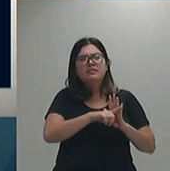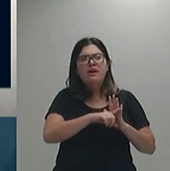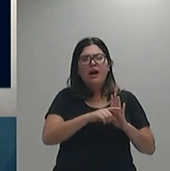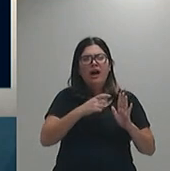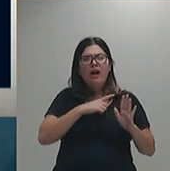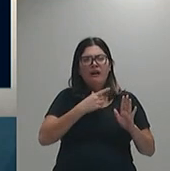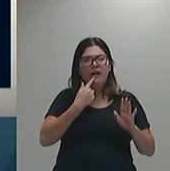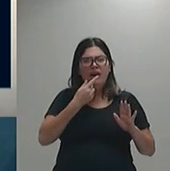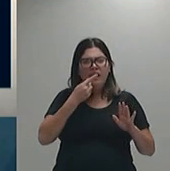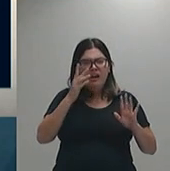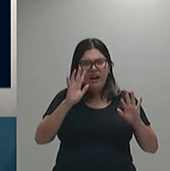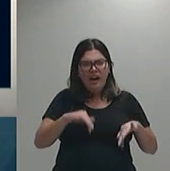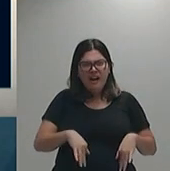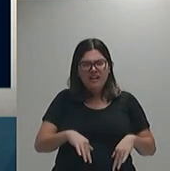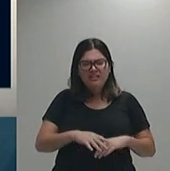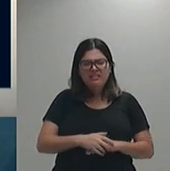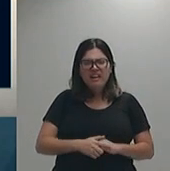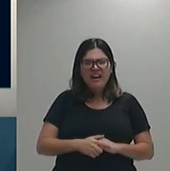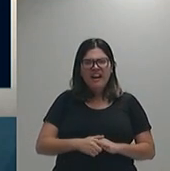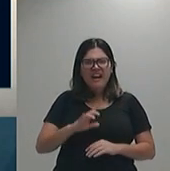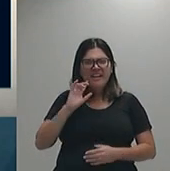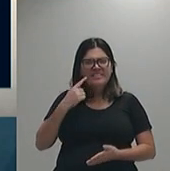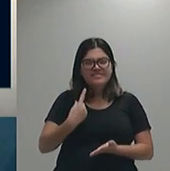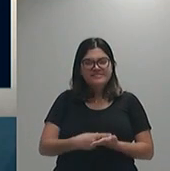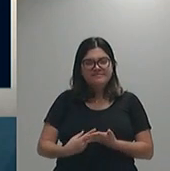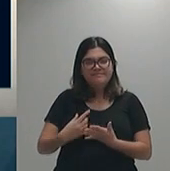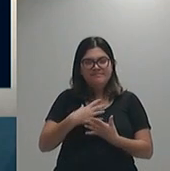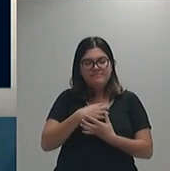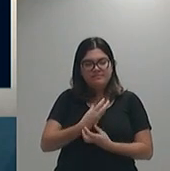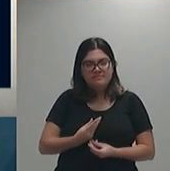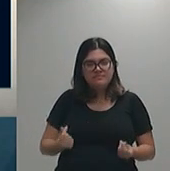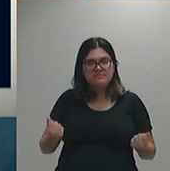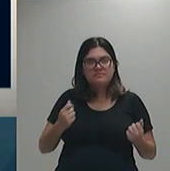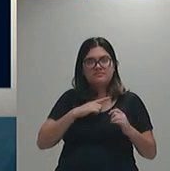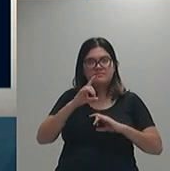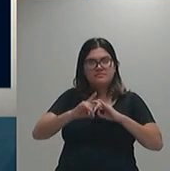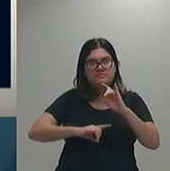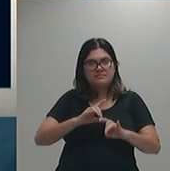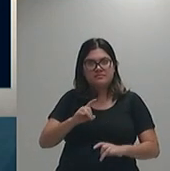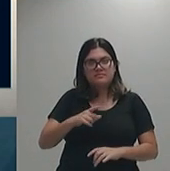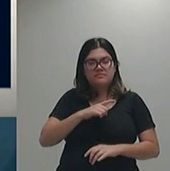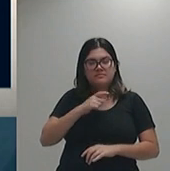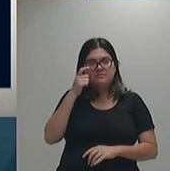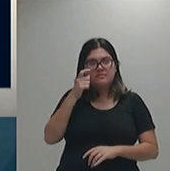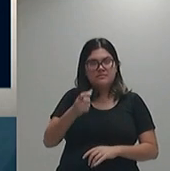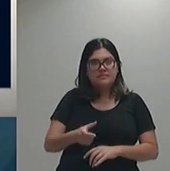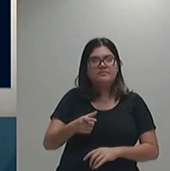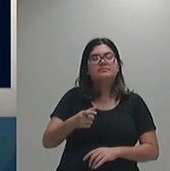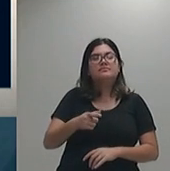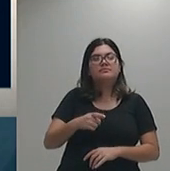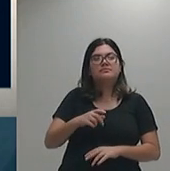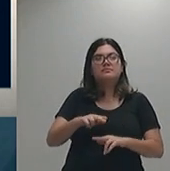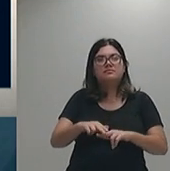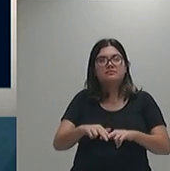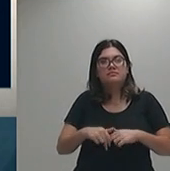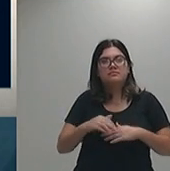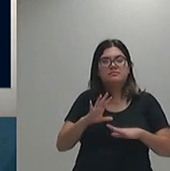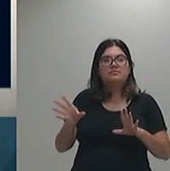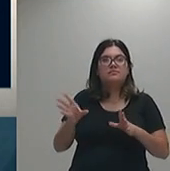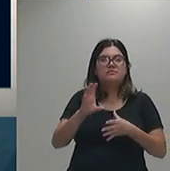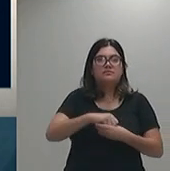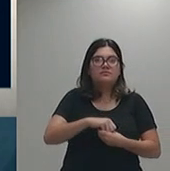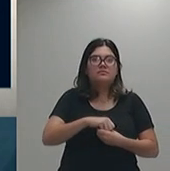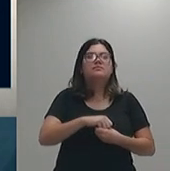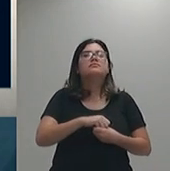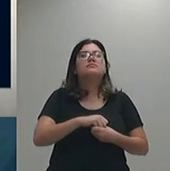a ligação de cessação da legitimidade extraordinária do interesse de agir dos requerentes em virtude da instauração do procedimento arbitral